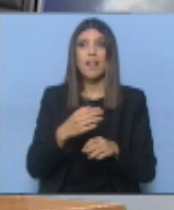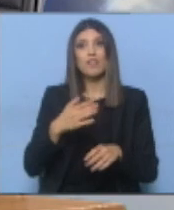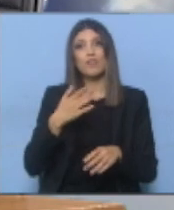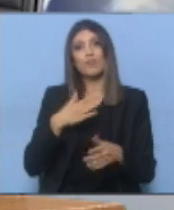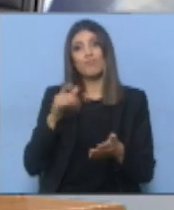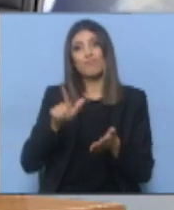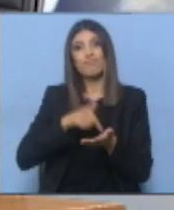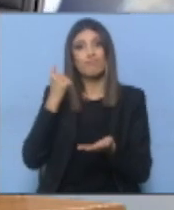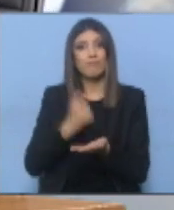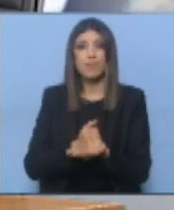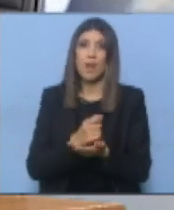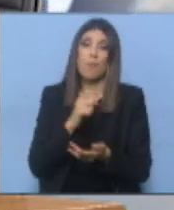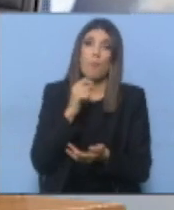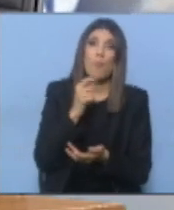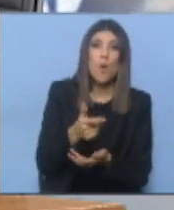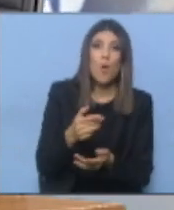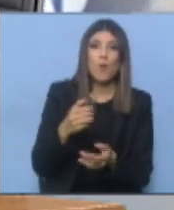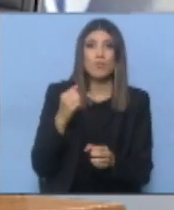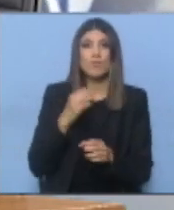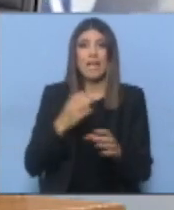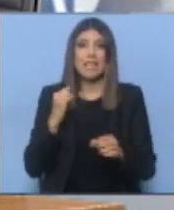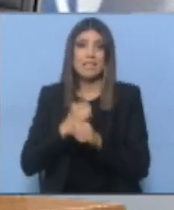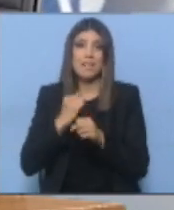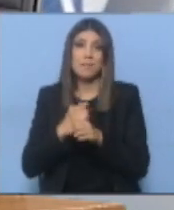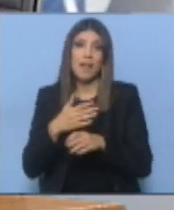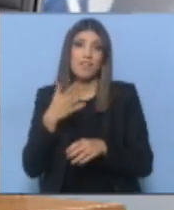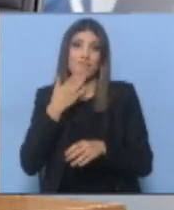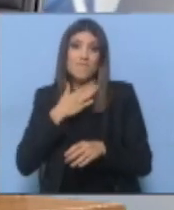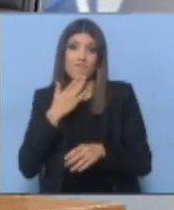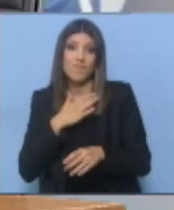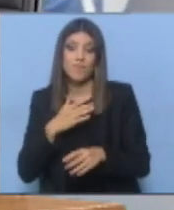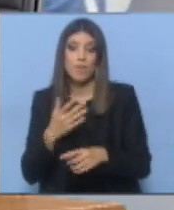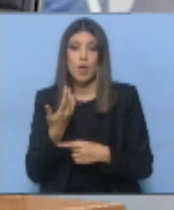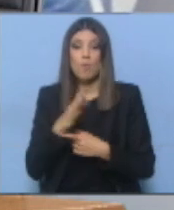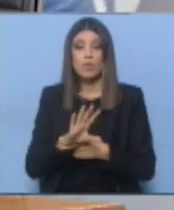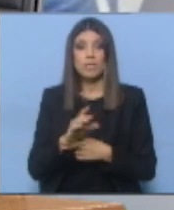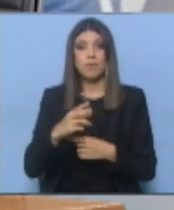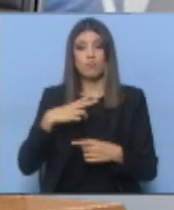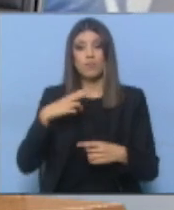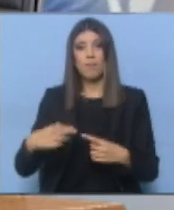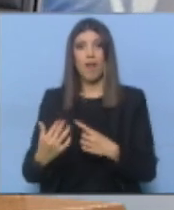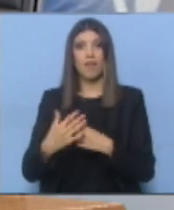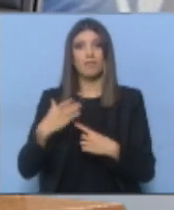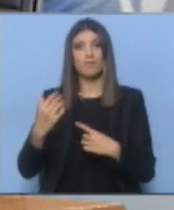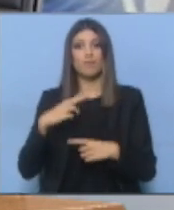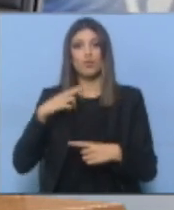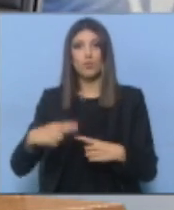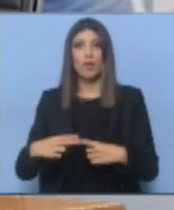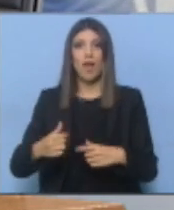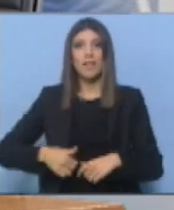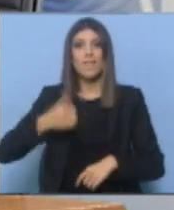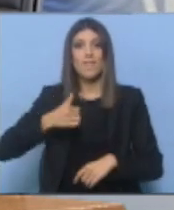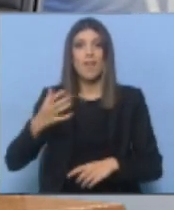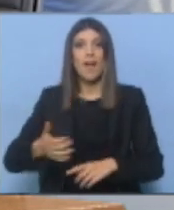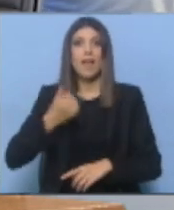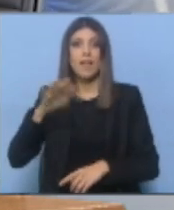às áreas económicas onde Portugal está a beneficiar, nomeadamente do turismo. Mas, de facto, esse